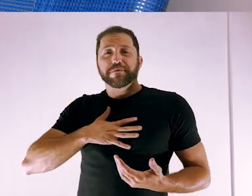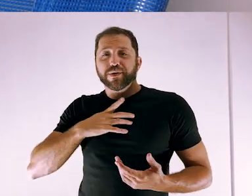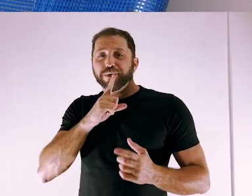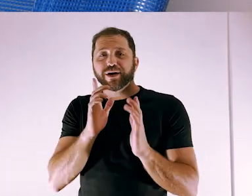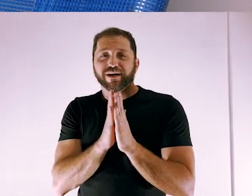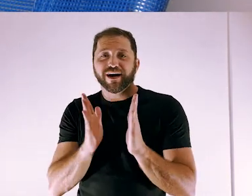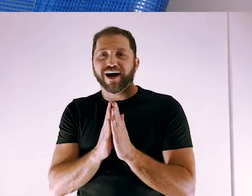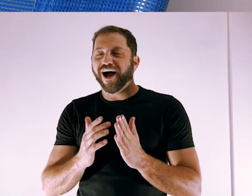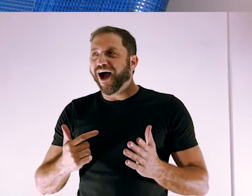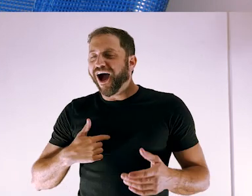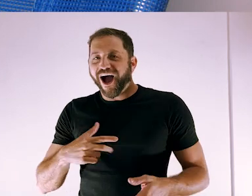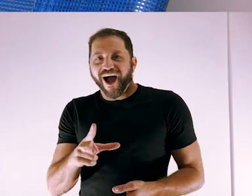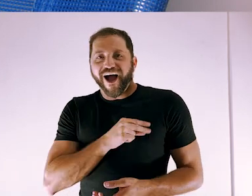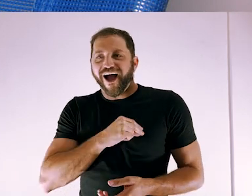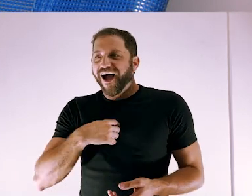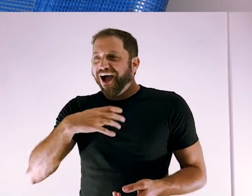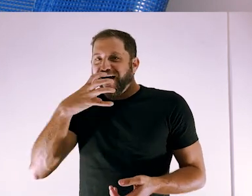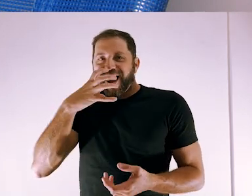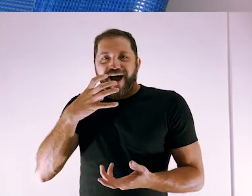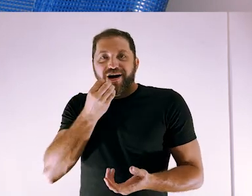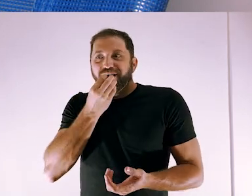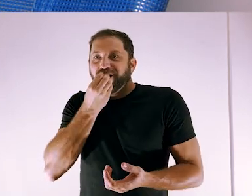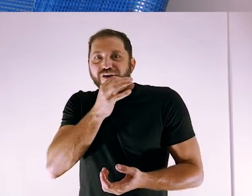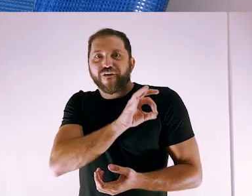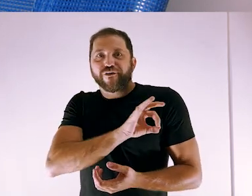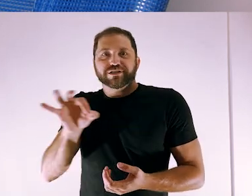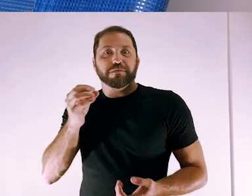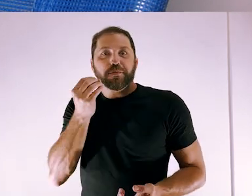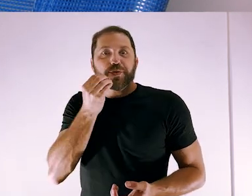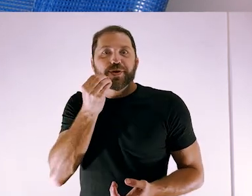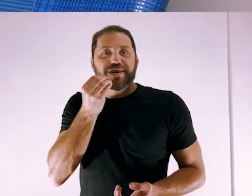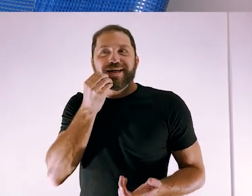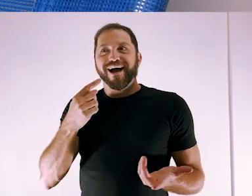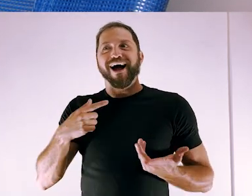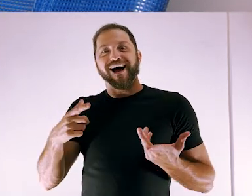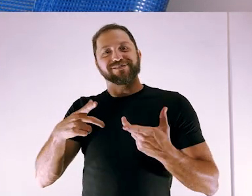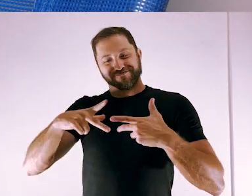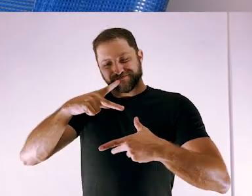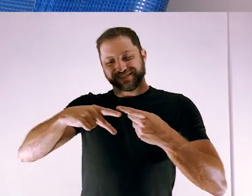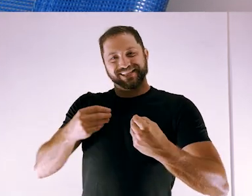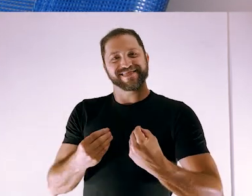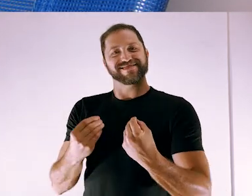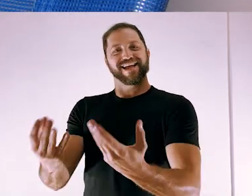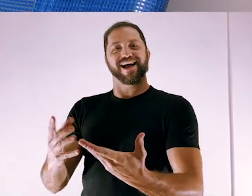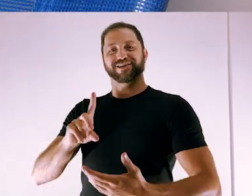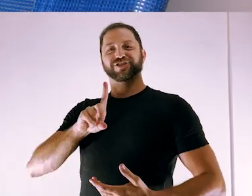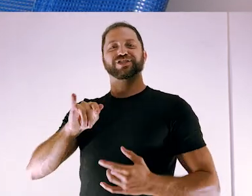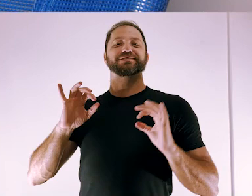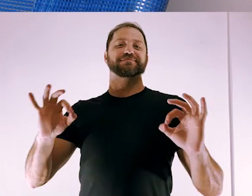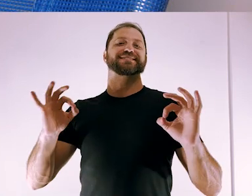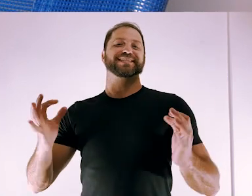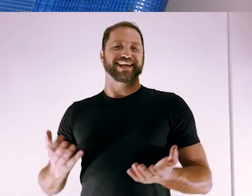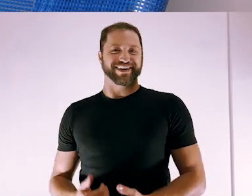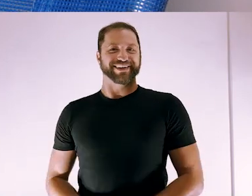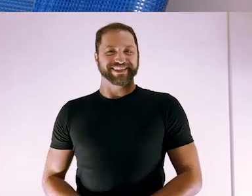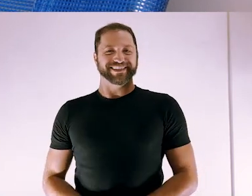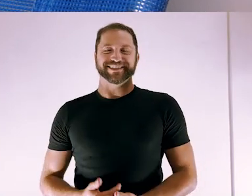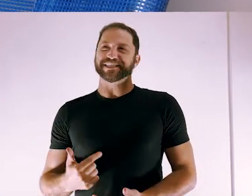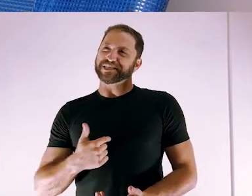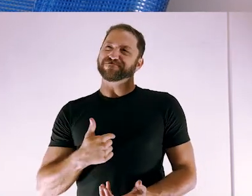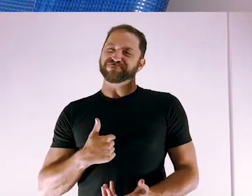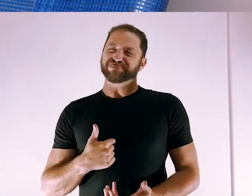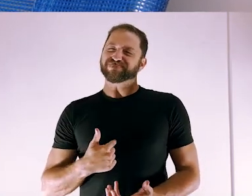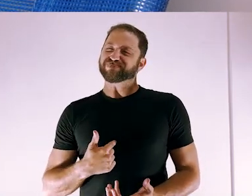e eu vi que seria no dia do meu aniversário, eu falei, nossa, é uma ótima oportunidade, né, de eu estar dando um presente num dia